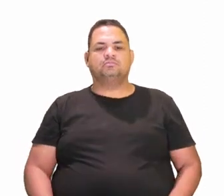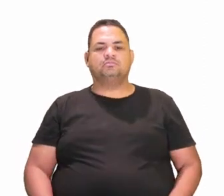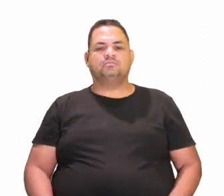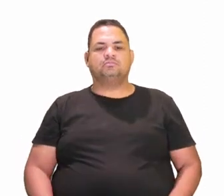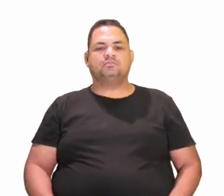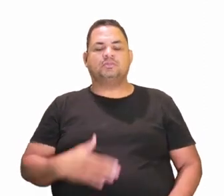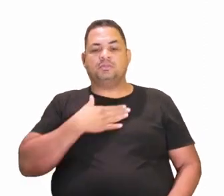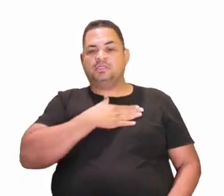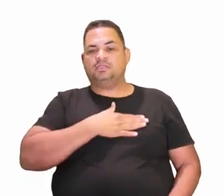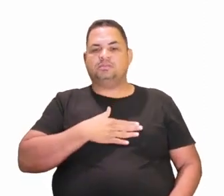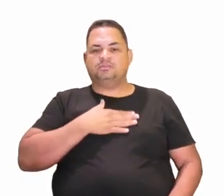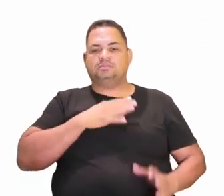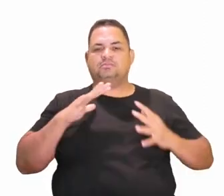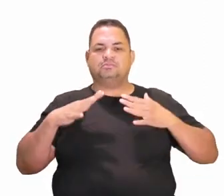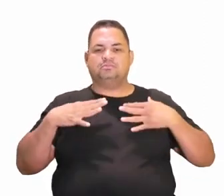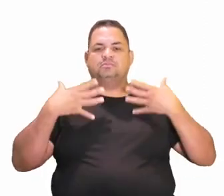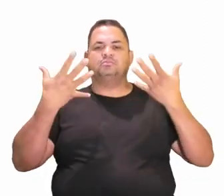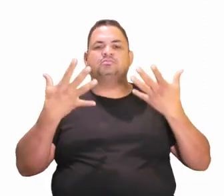celebration